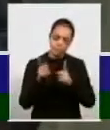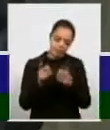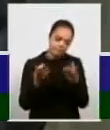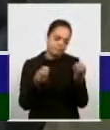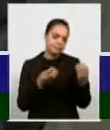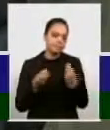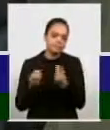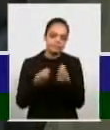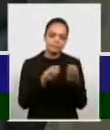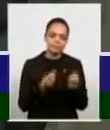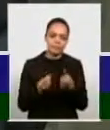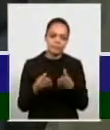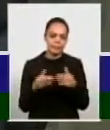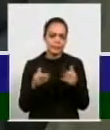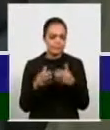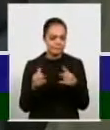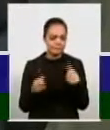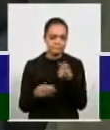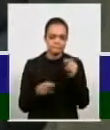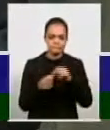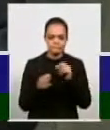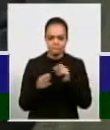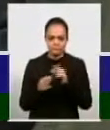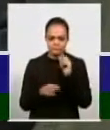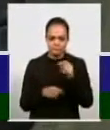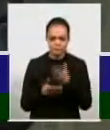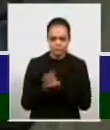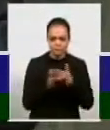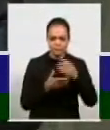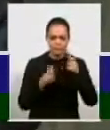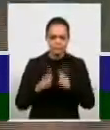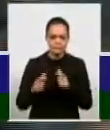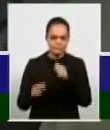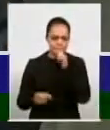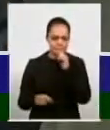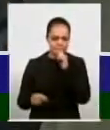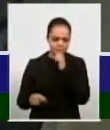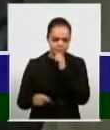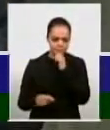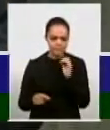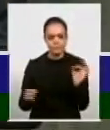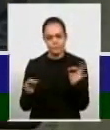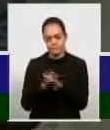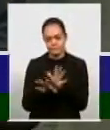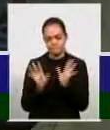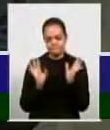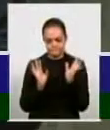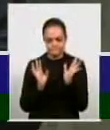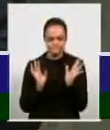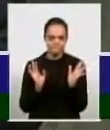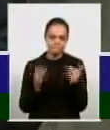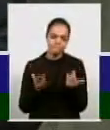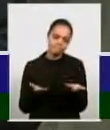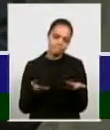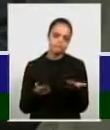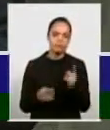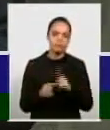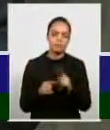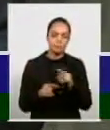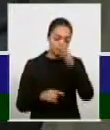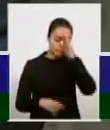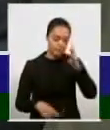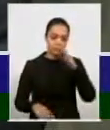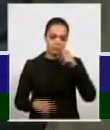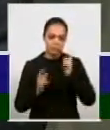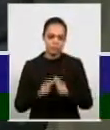muitas solicitações que nós fizemos, para alguns bairros ainda não foram solicitadas, não foram atendidas ainda,